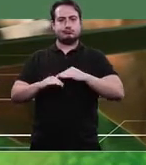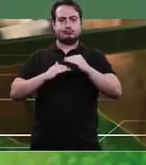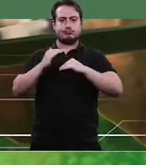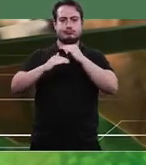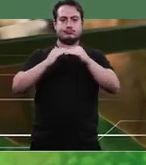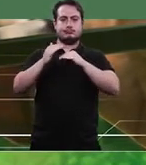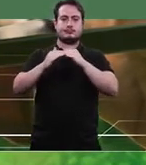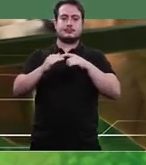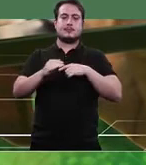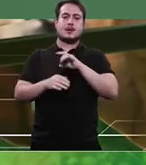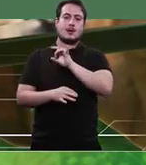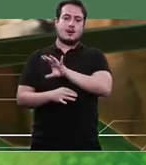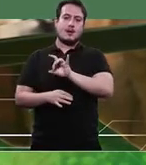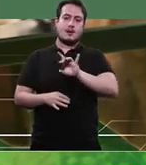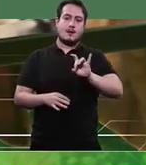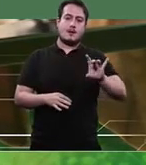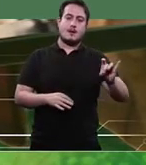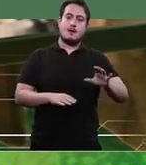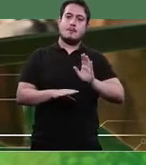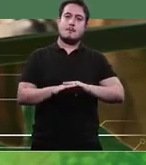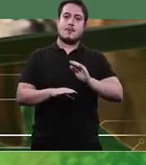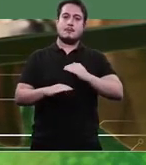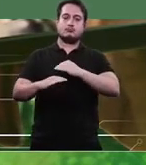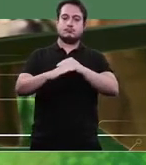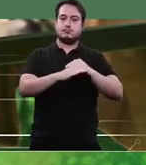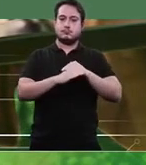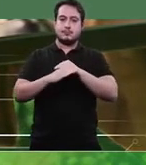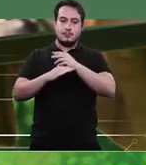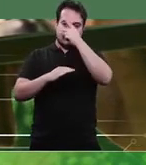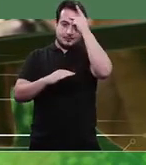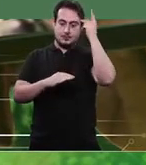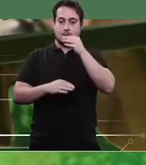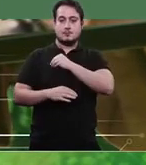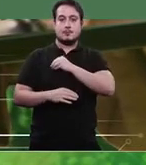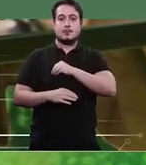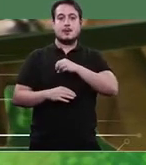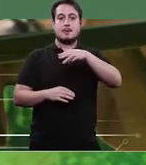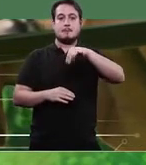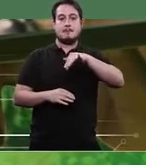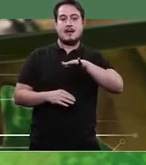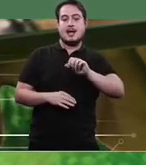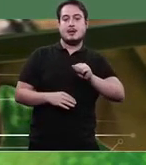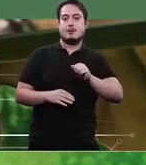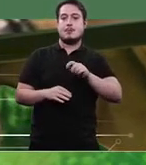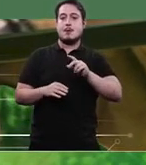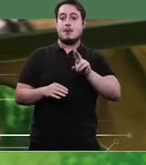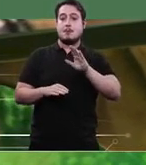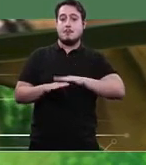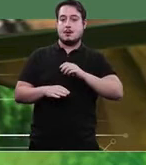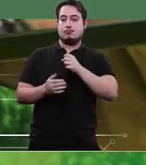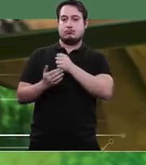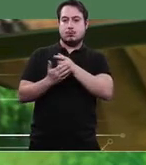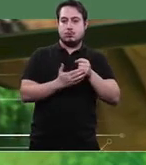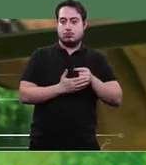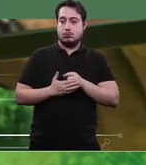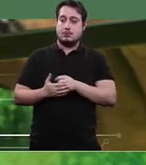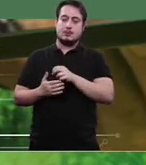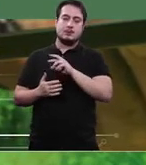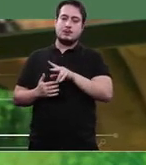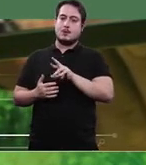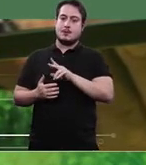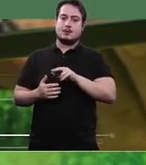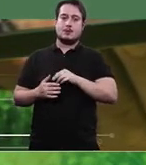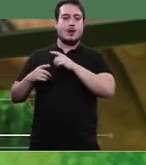e com cada vez mais uma classe média fortalecida e mais poder de compra, demandando produtos que não só os produtos